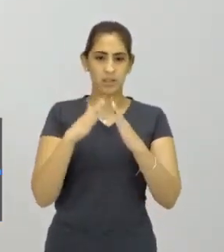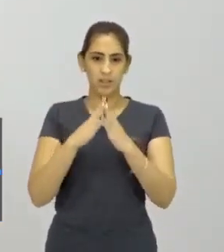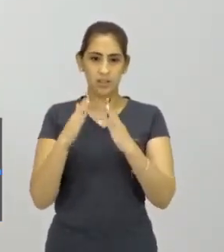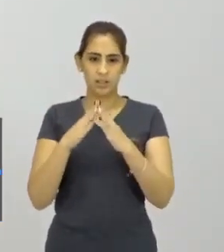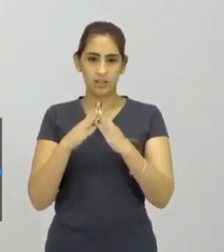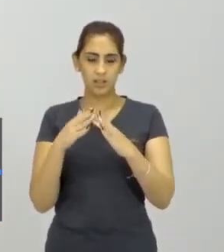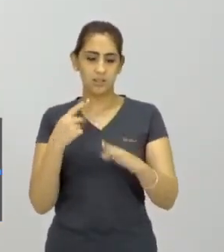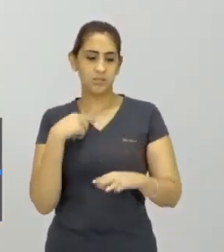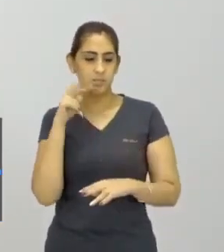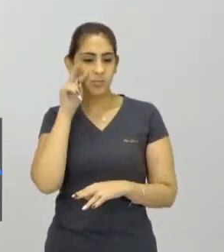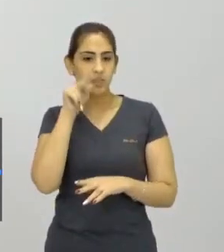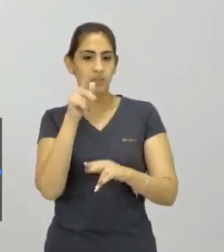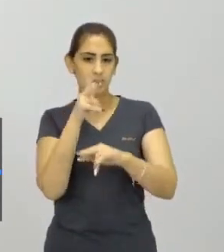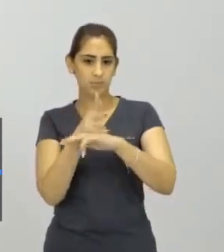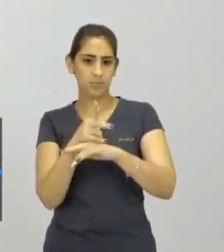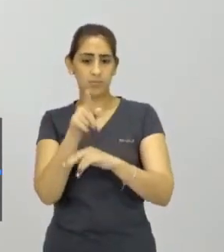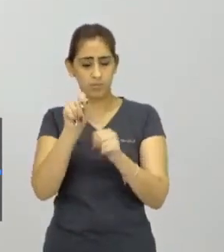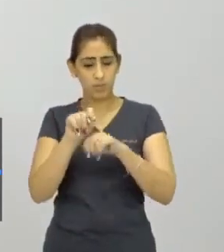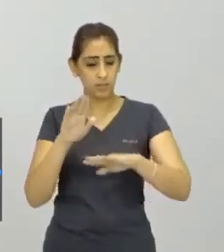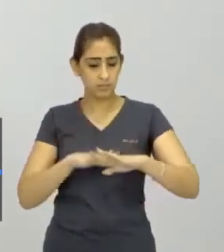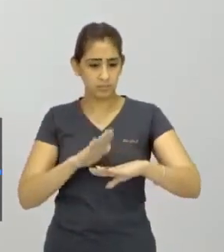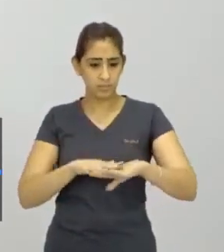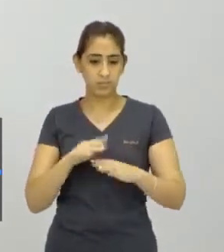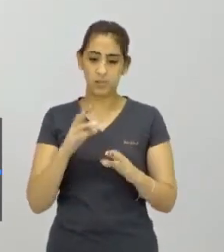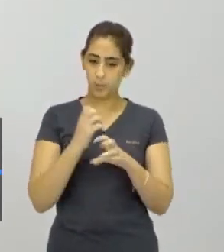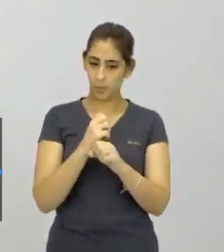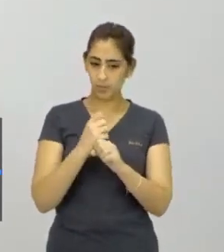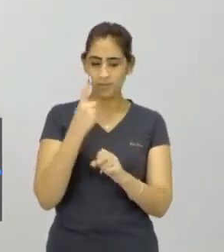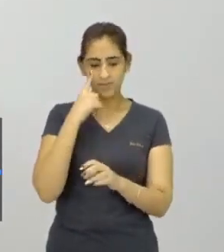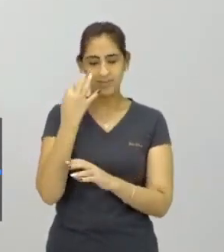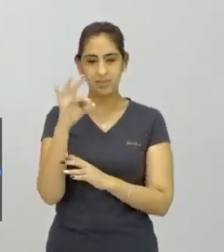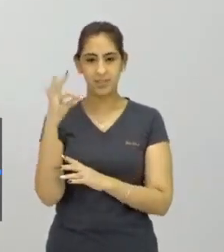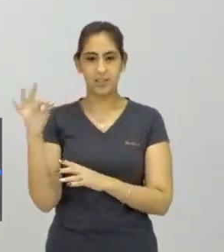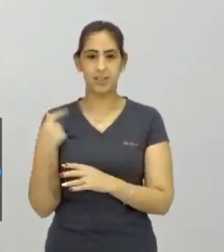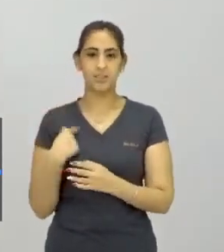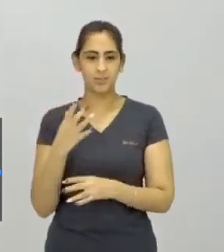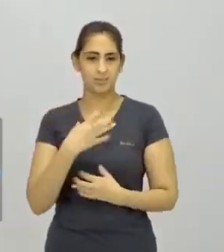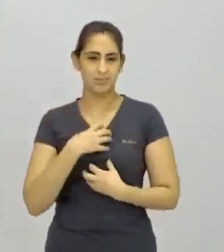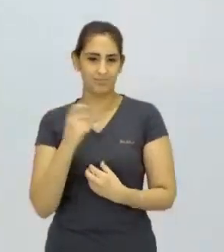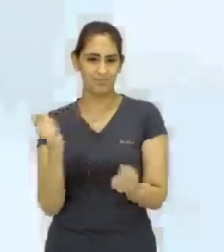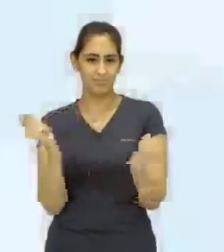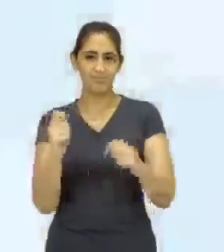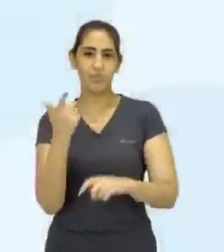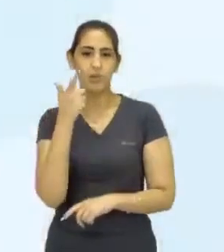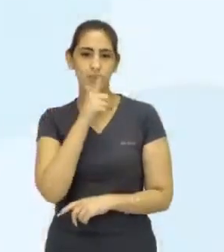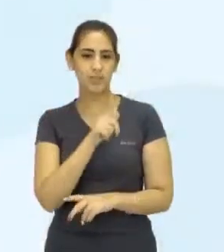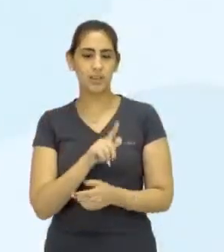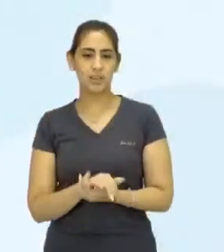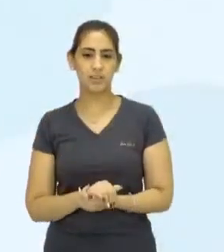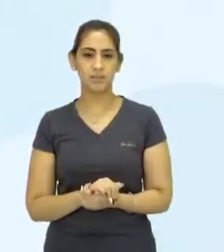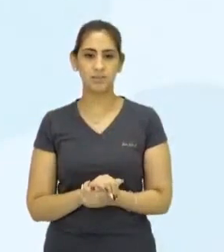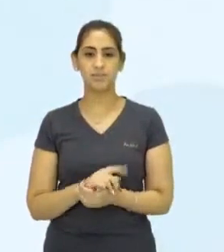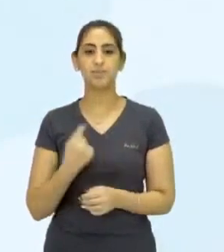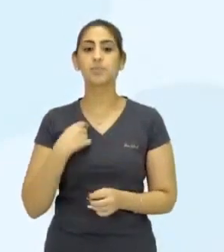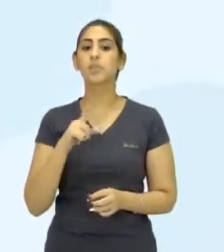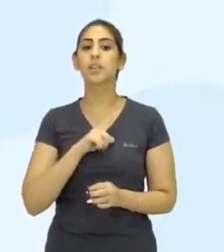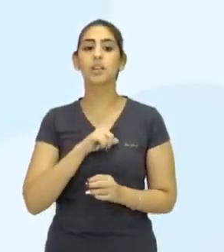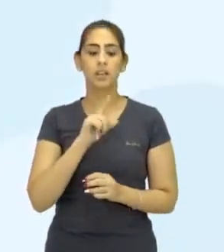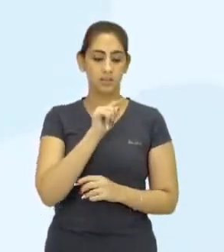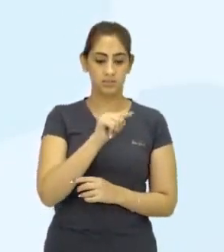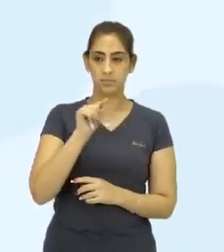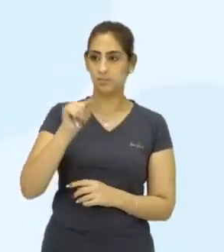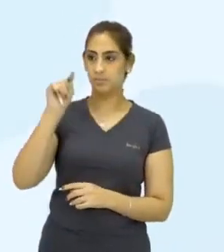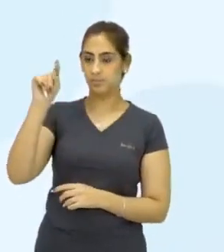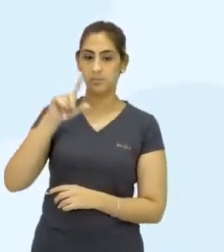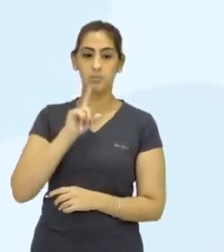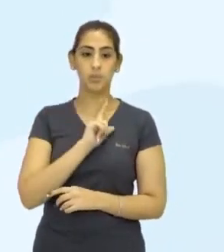tem como participar, não tem problema, mas faz a conta e vê se acerta, tá? Participa da aula do jeito que consegue. Mas vamos lá. Então, quem que a gente tem de coordenadas aí? A gente tem